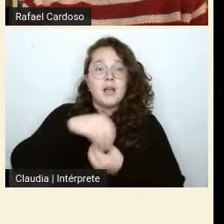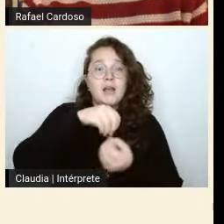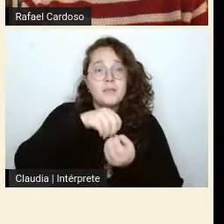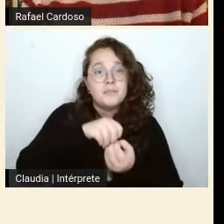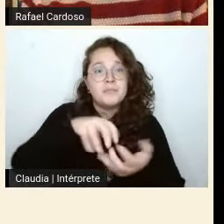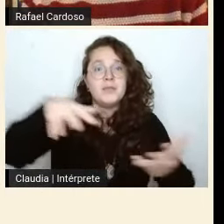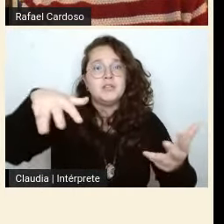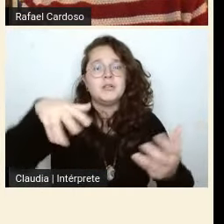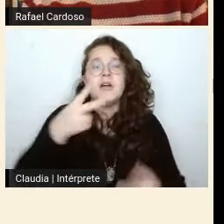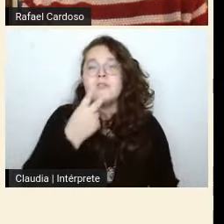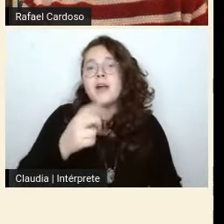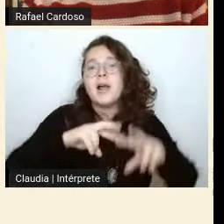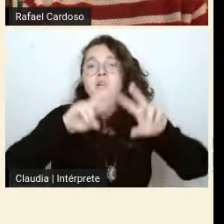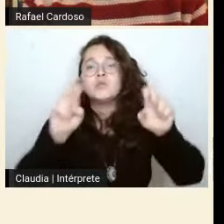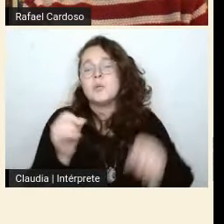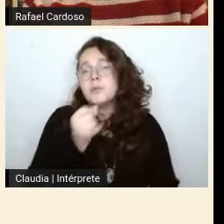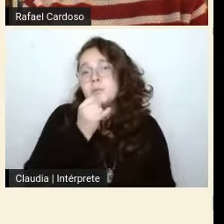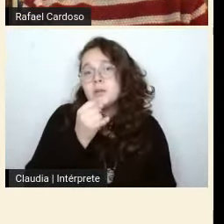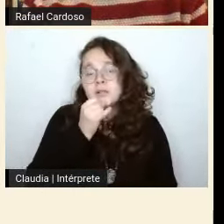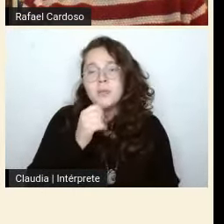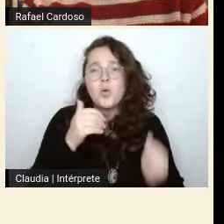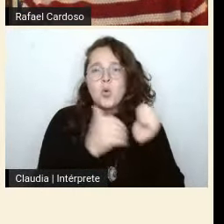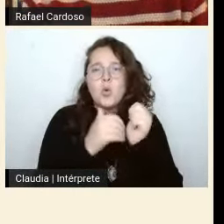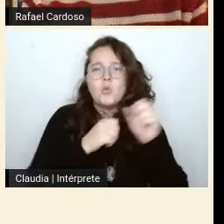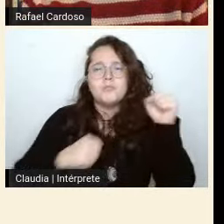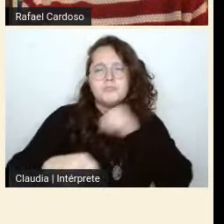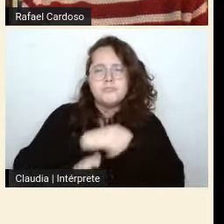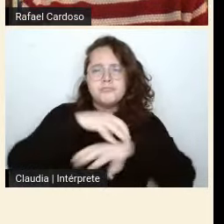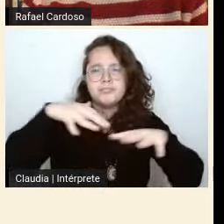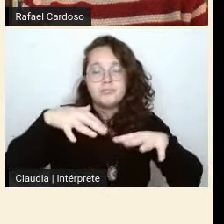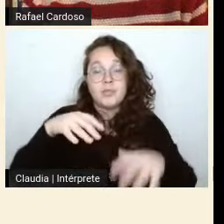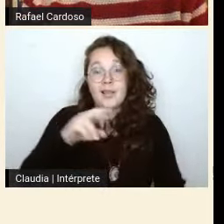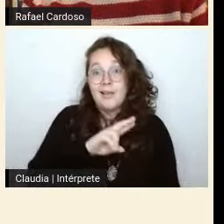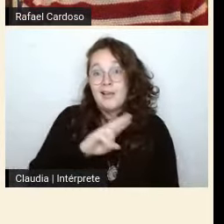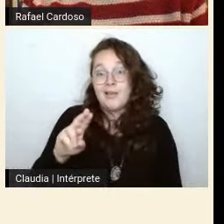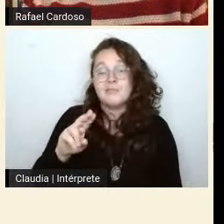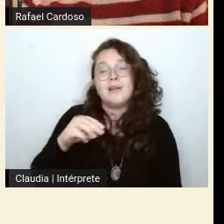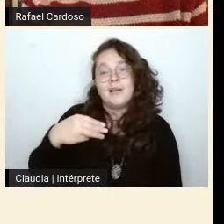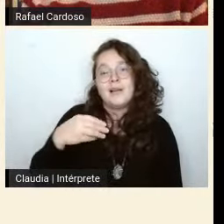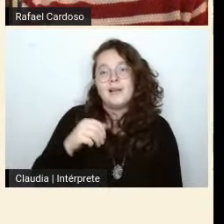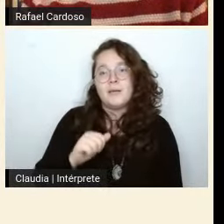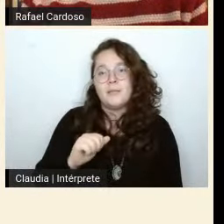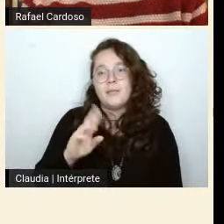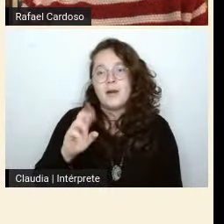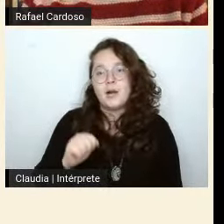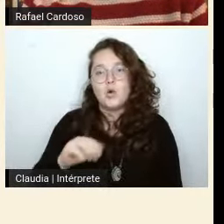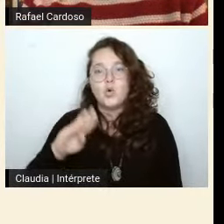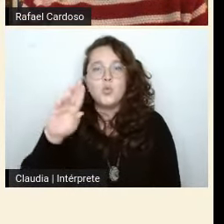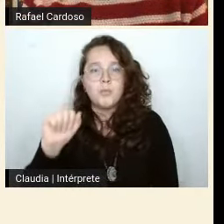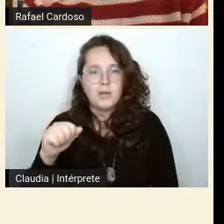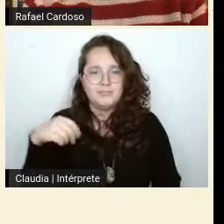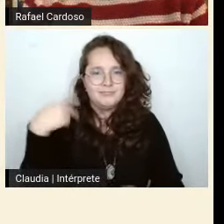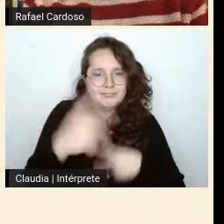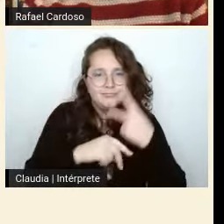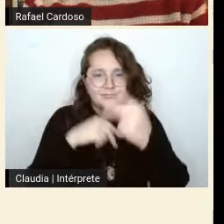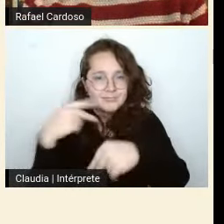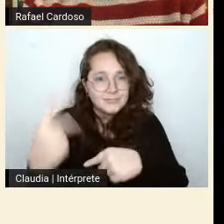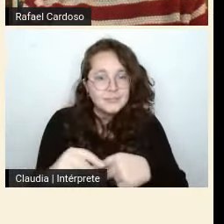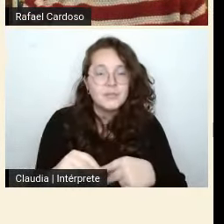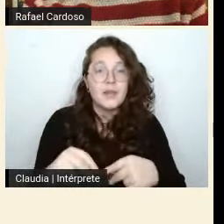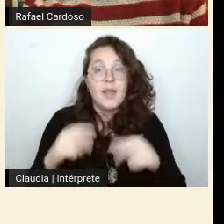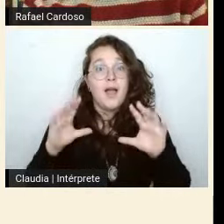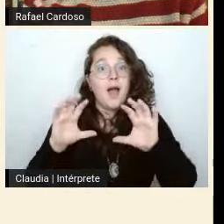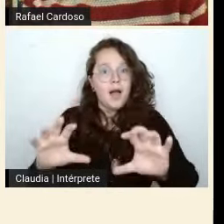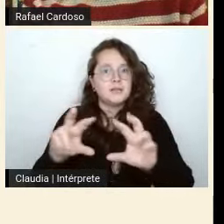da macumba, entre outras formulações etnológicas que postulavam a cultura afro como algo à parte de uma